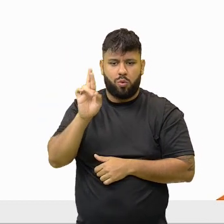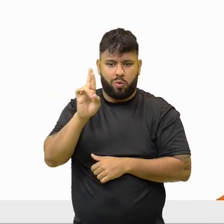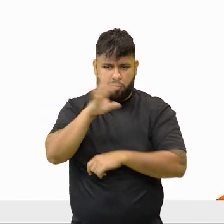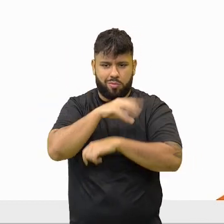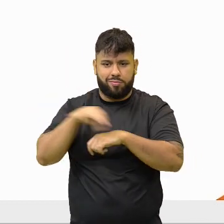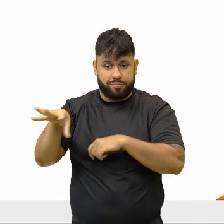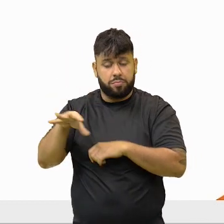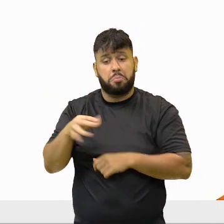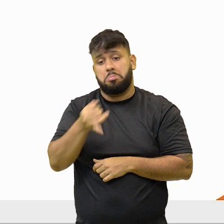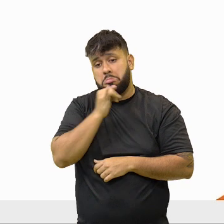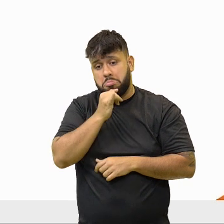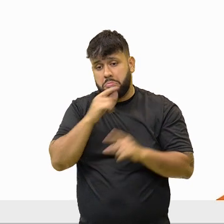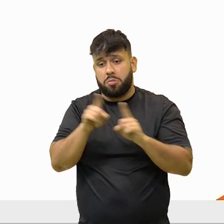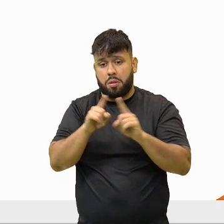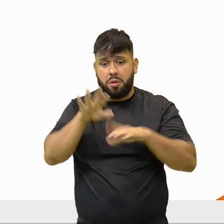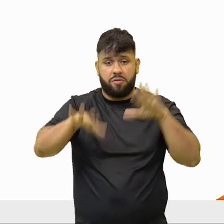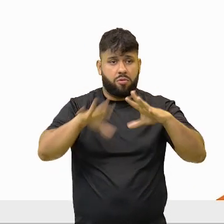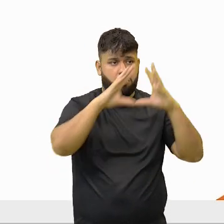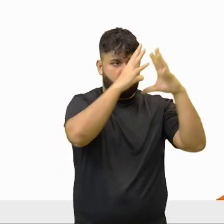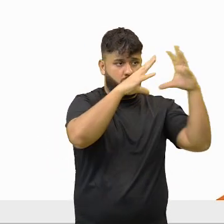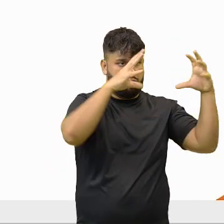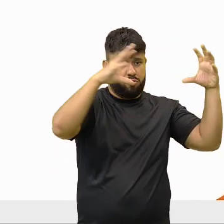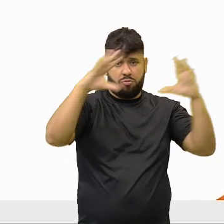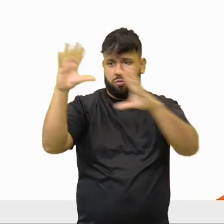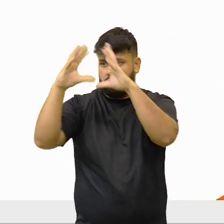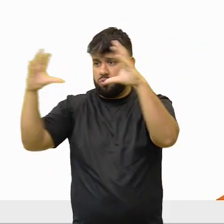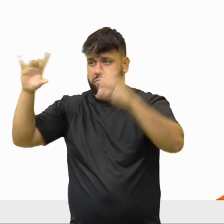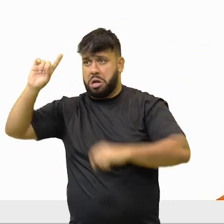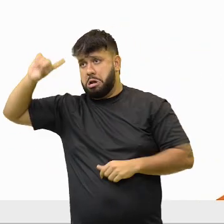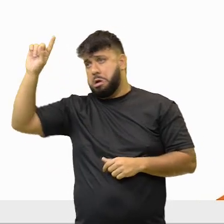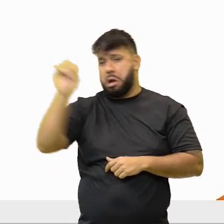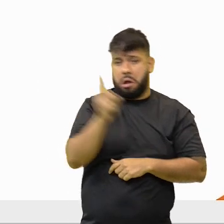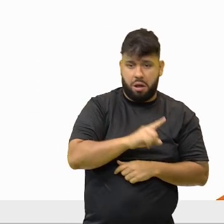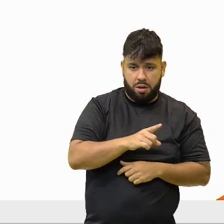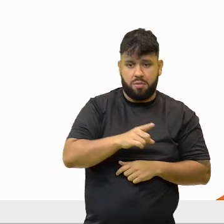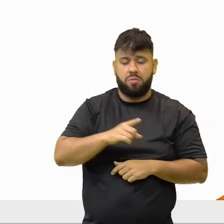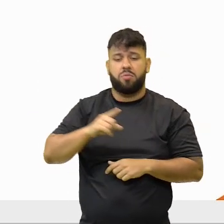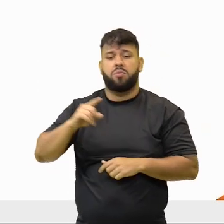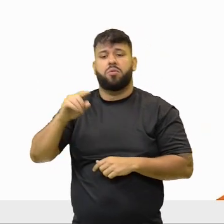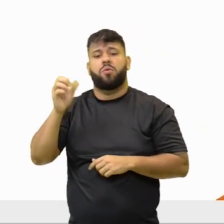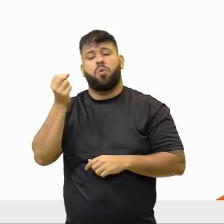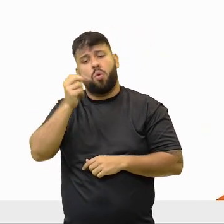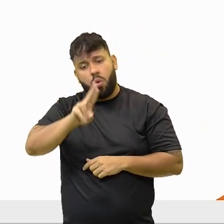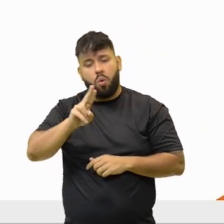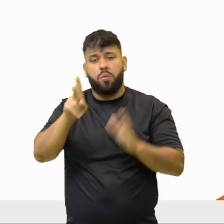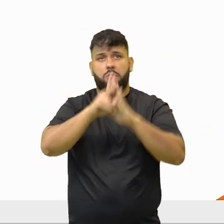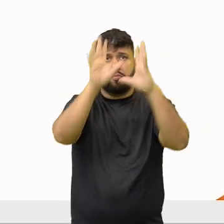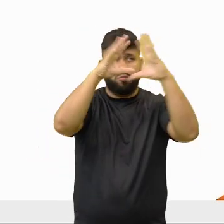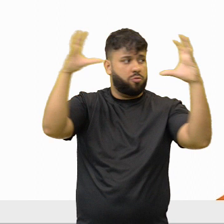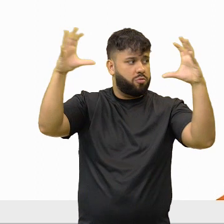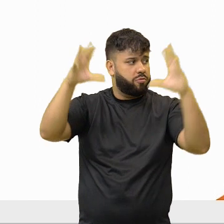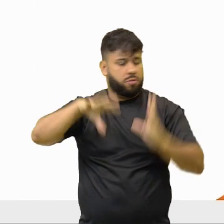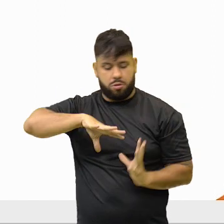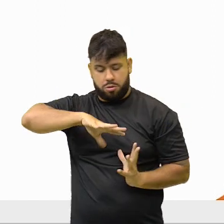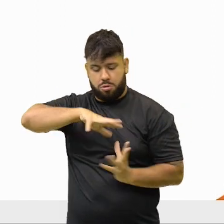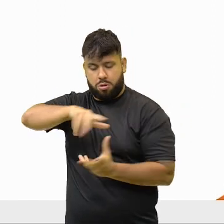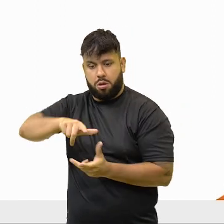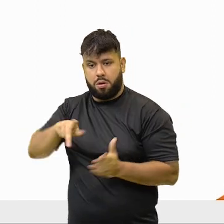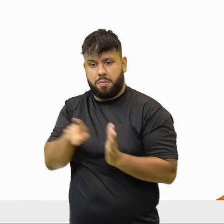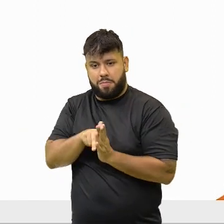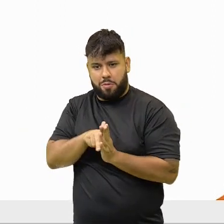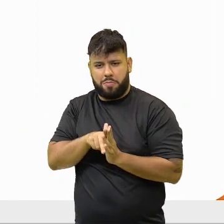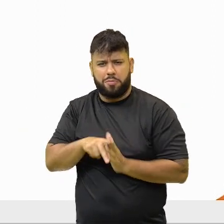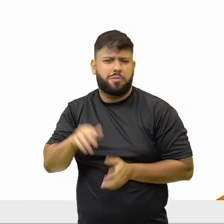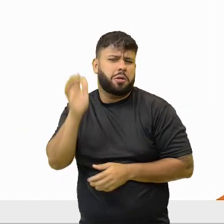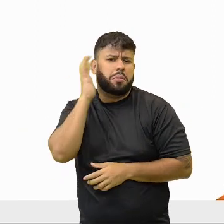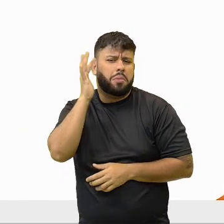raio entre duas nuvens eletricamente carregadas ou entre a nuvem e a Terra. Considerando que a menor distância entre a